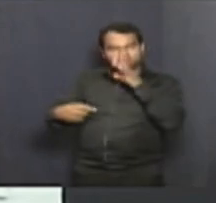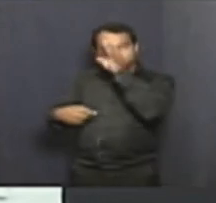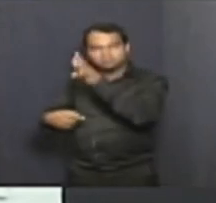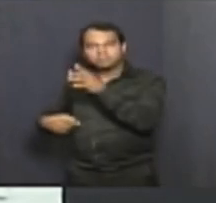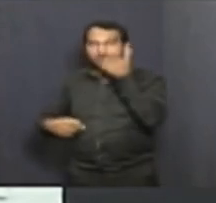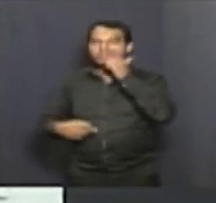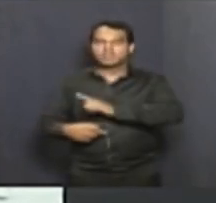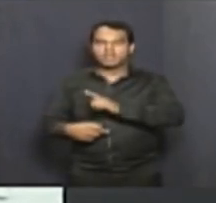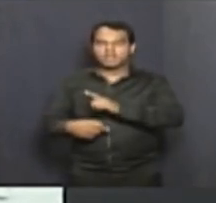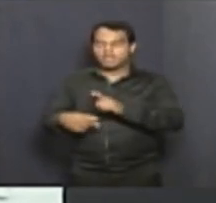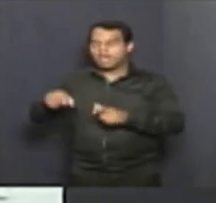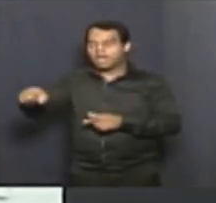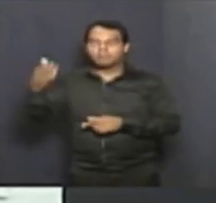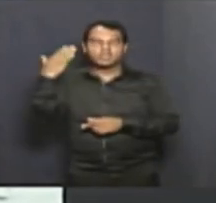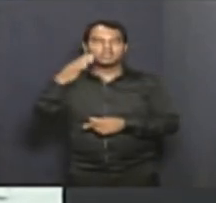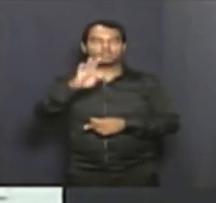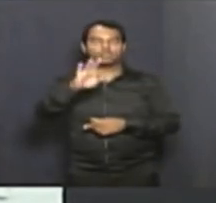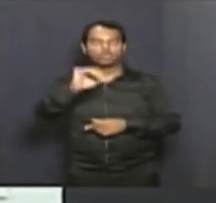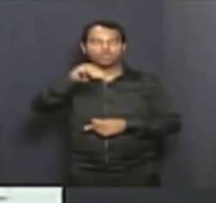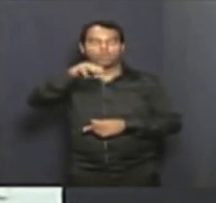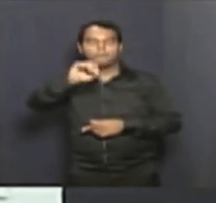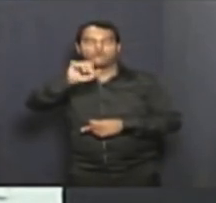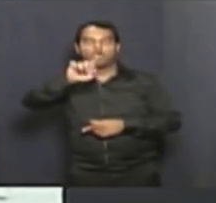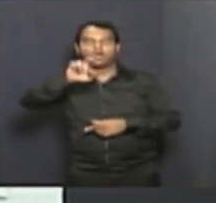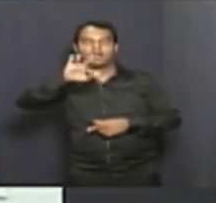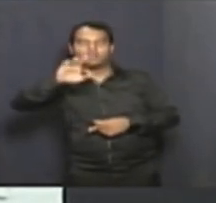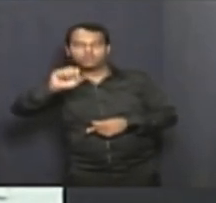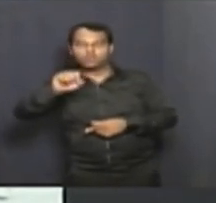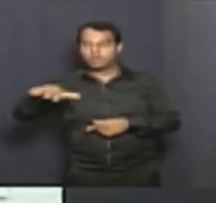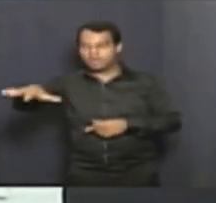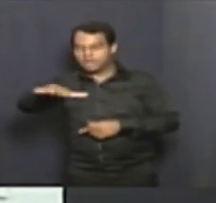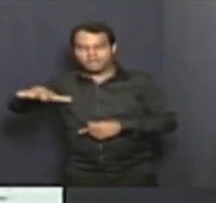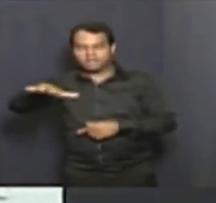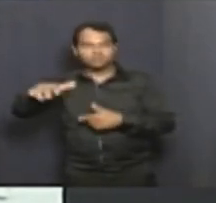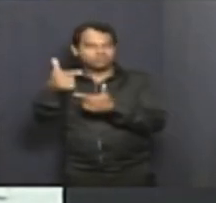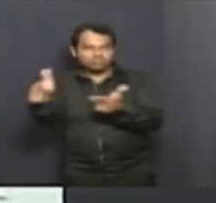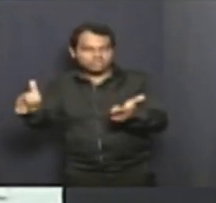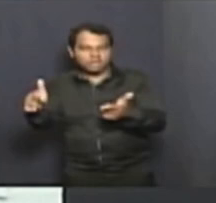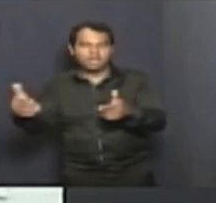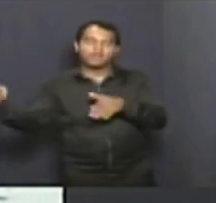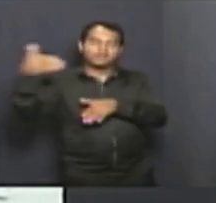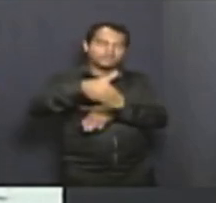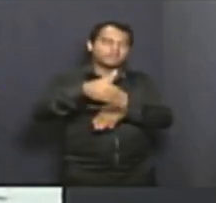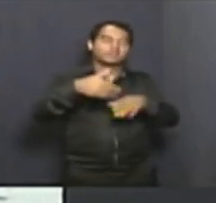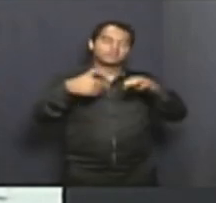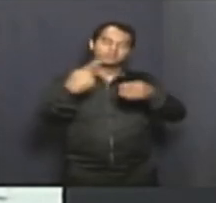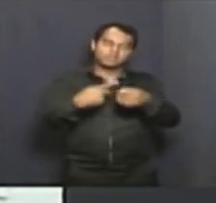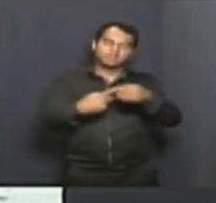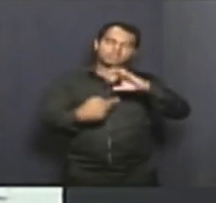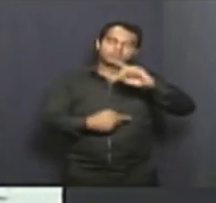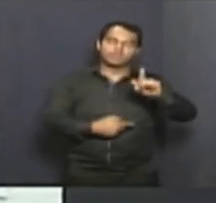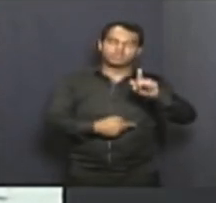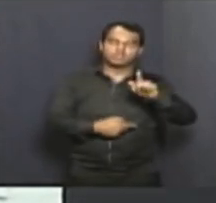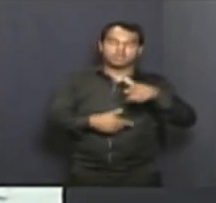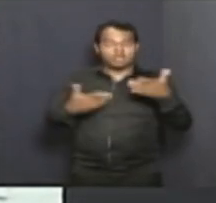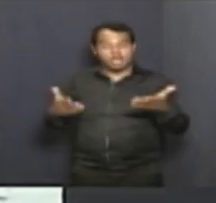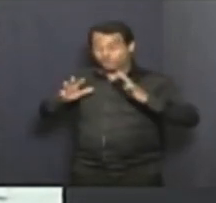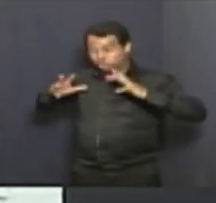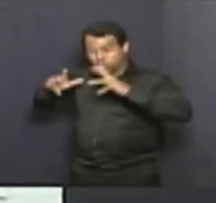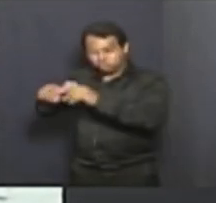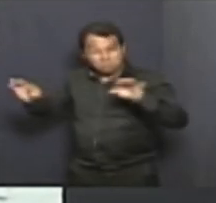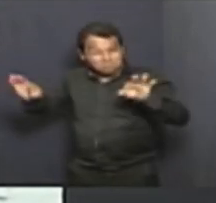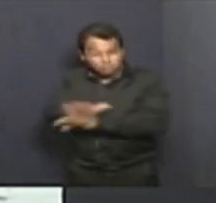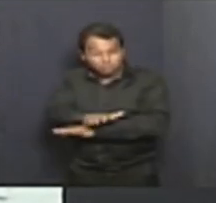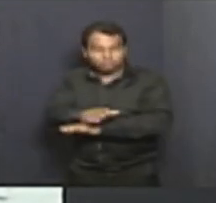tomou para tudo vinha pra onde campo grande isso é a regionalização candidato então não deu pra fazer tudo ainda